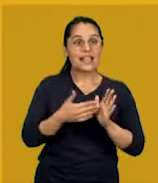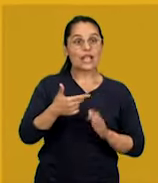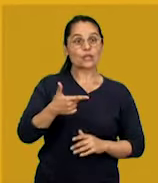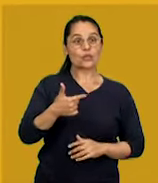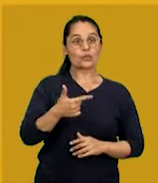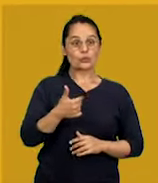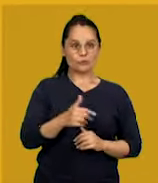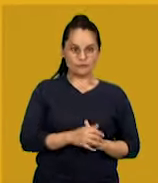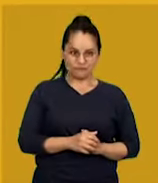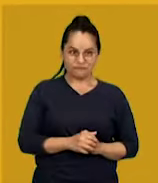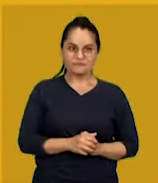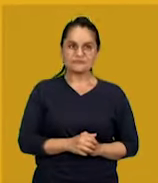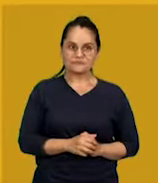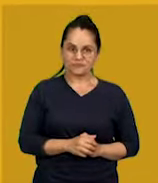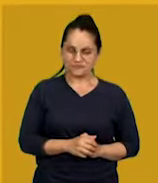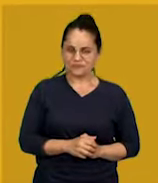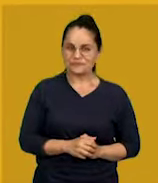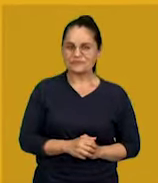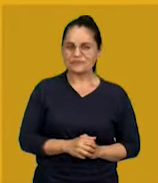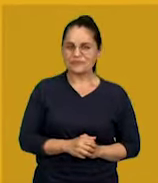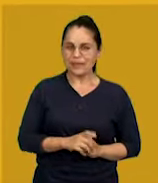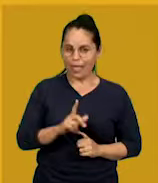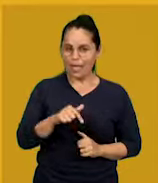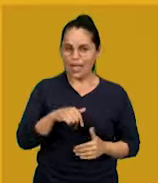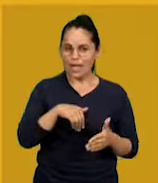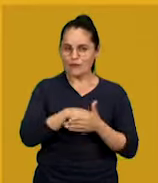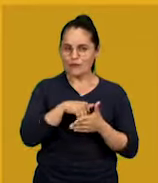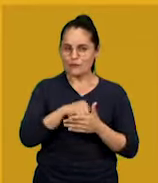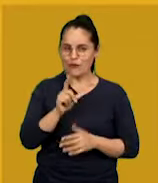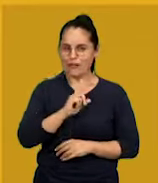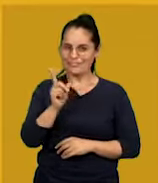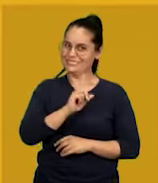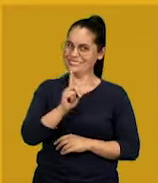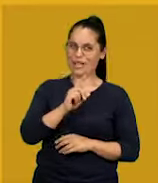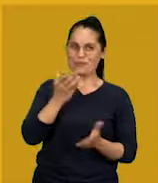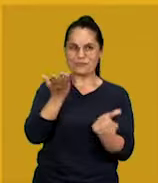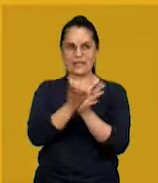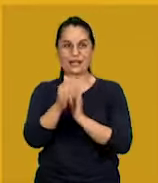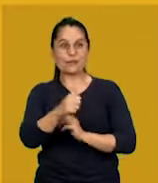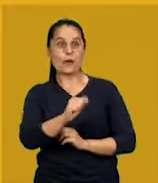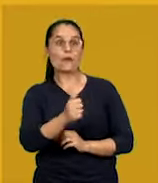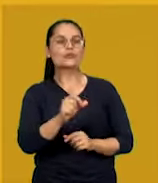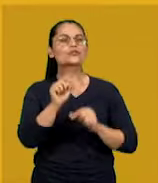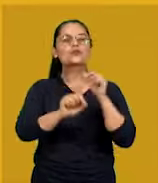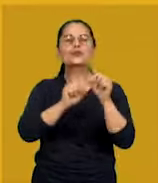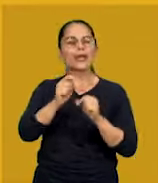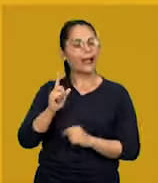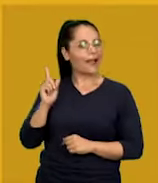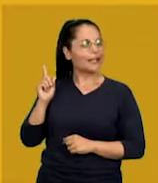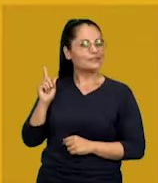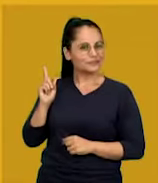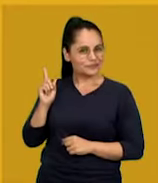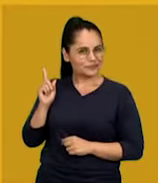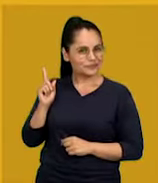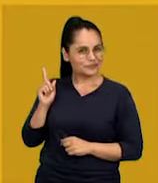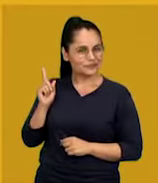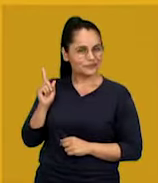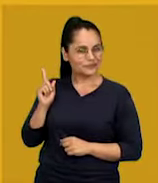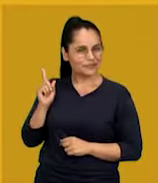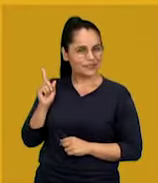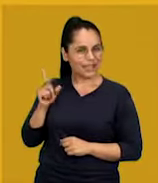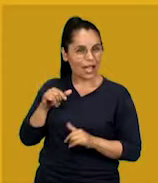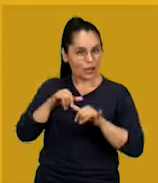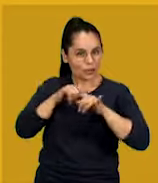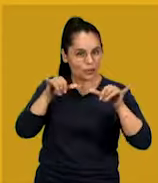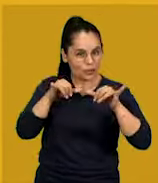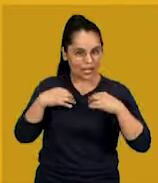12. Bom, não é time de futebol, porque time de futebol ia acabar no 11. O que é isso? Ah, é uma